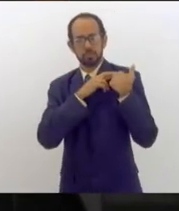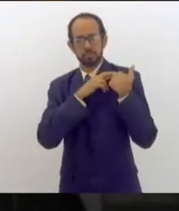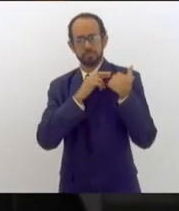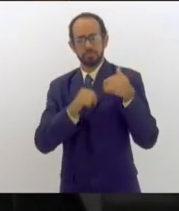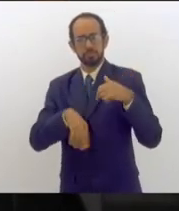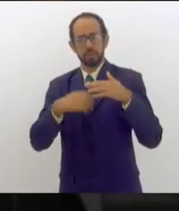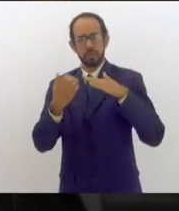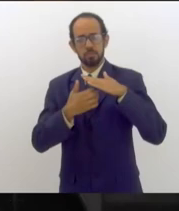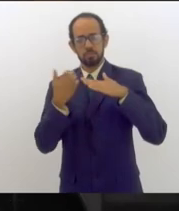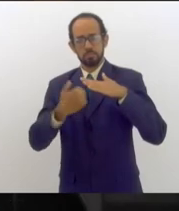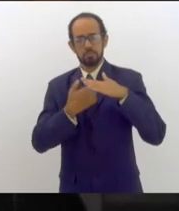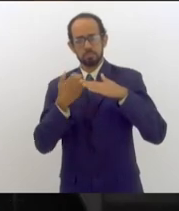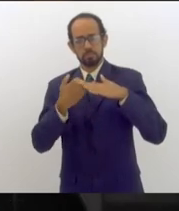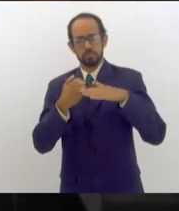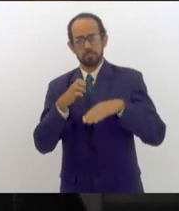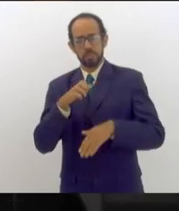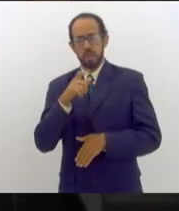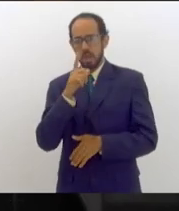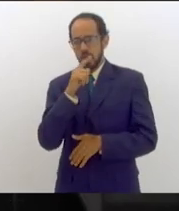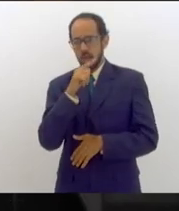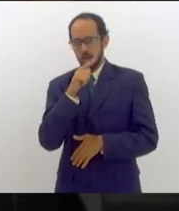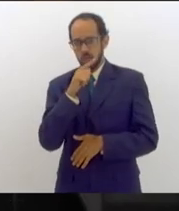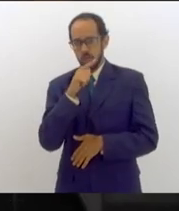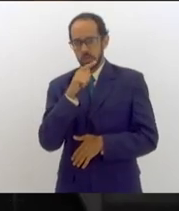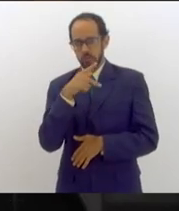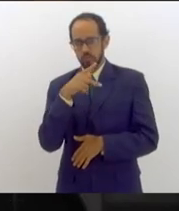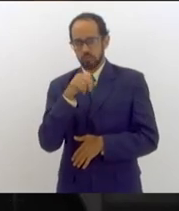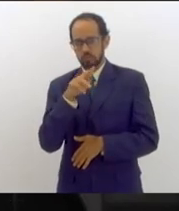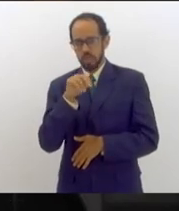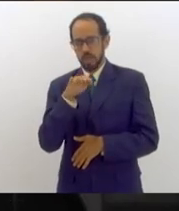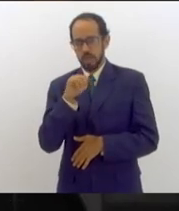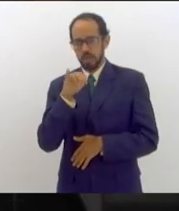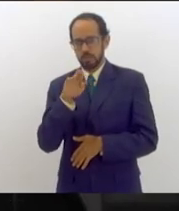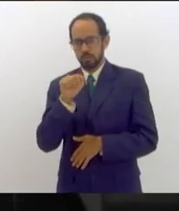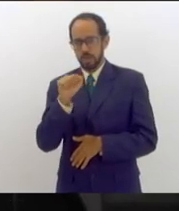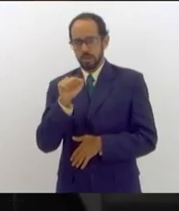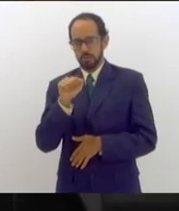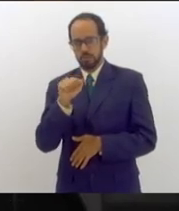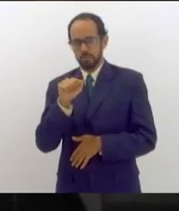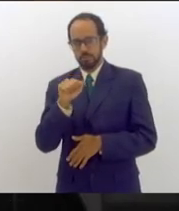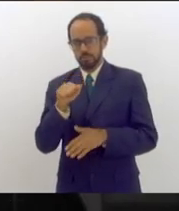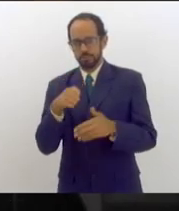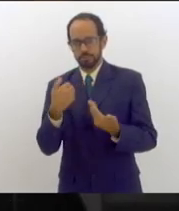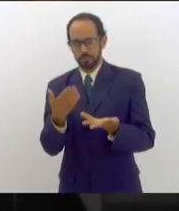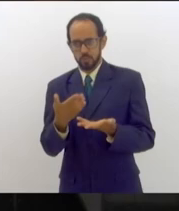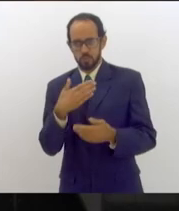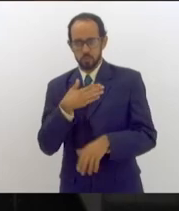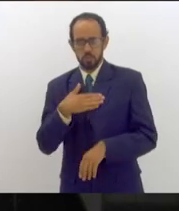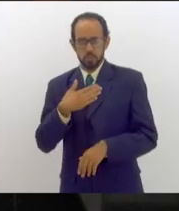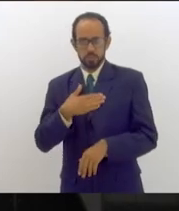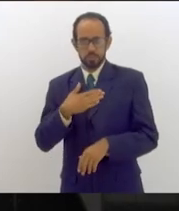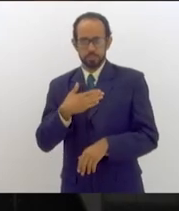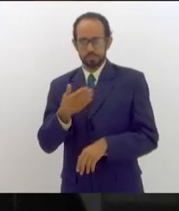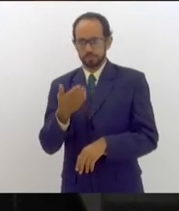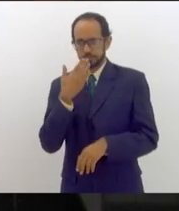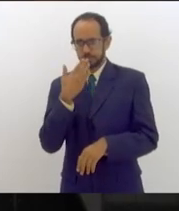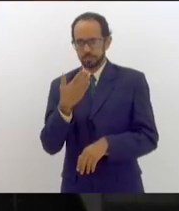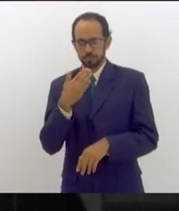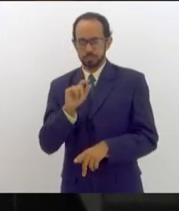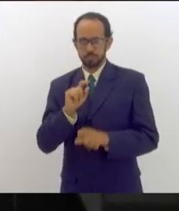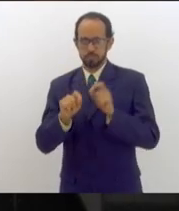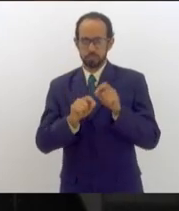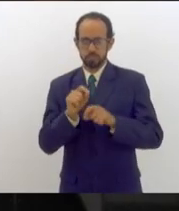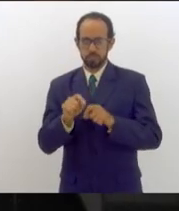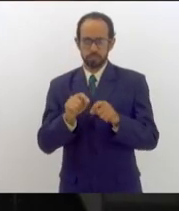concessionária águas do Paraíba então eu gostaria de pedir